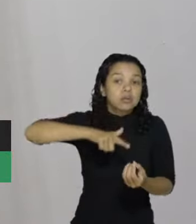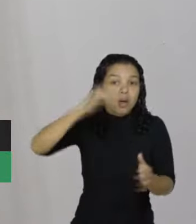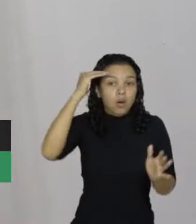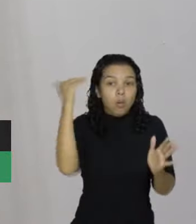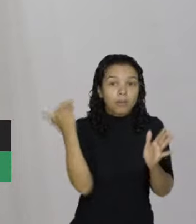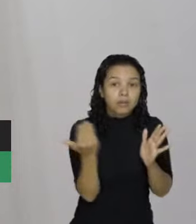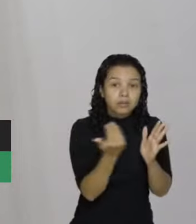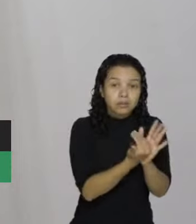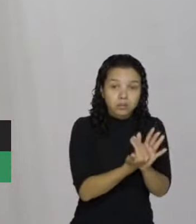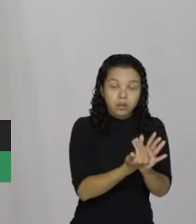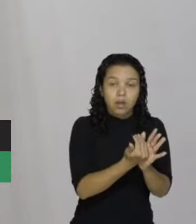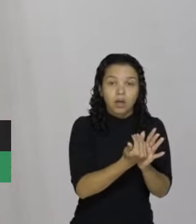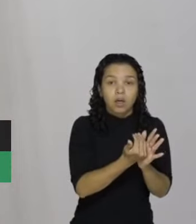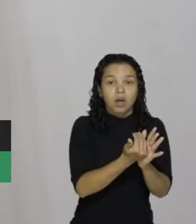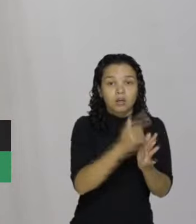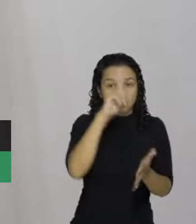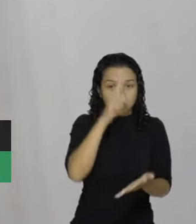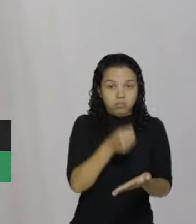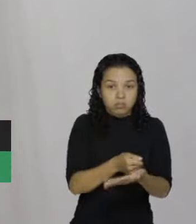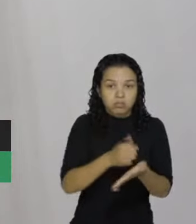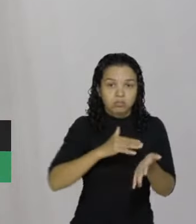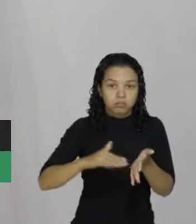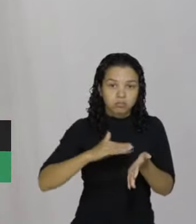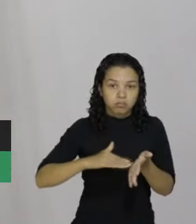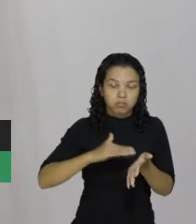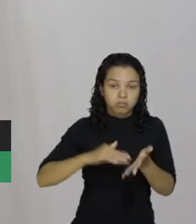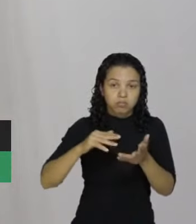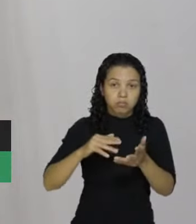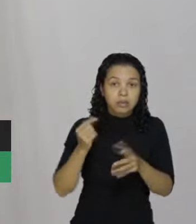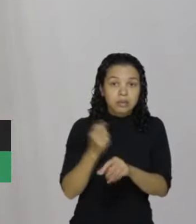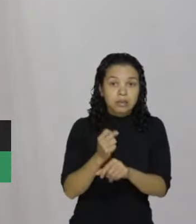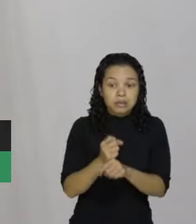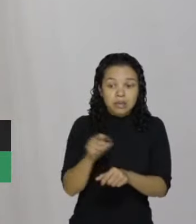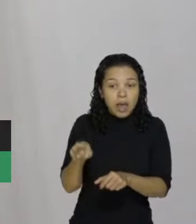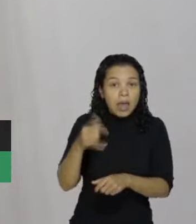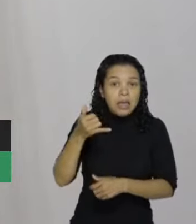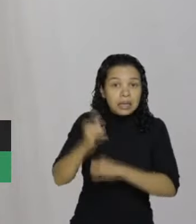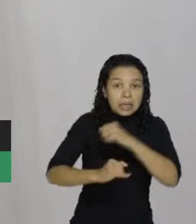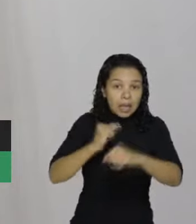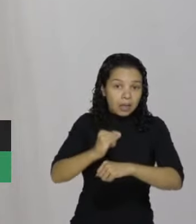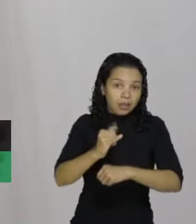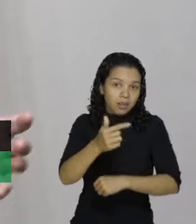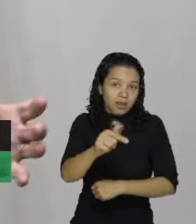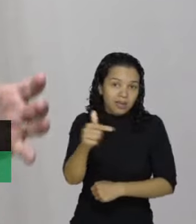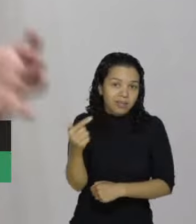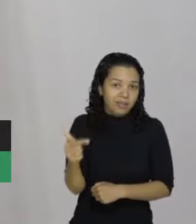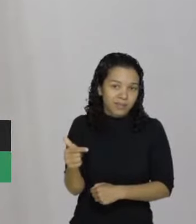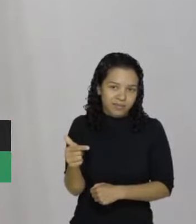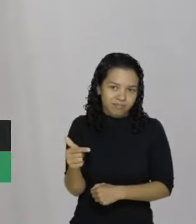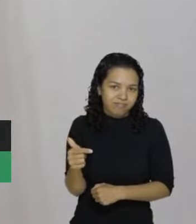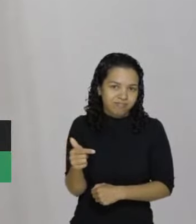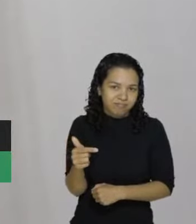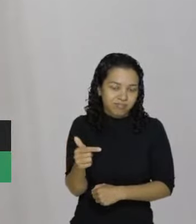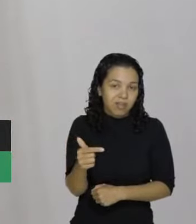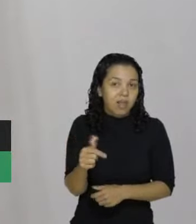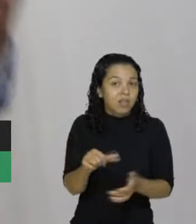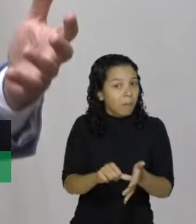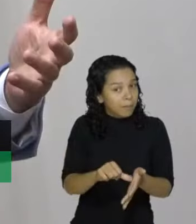da Secretaria da Fazenda se eles sequer têm internet? Ou seja, primeiro o Estado tem que ter um